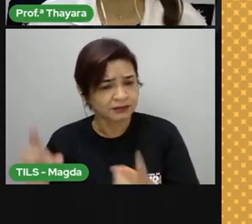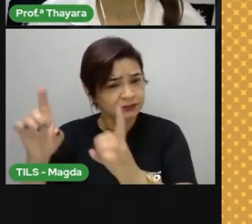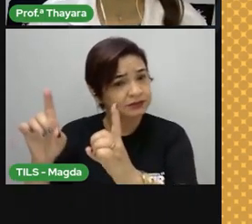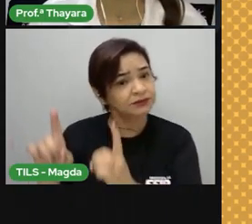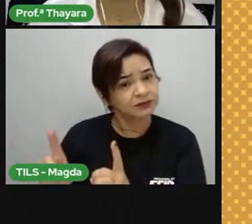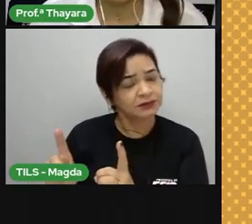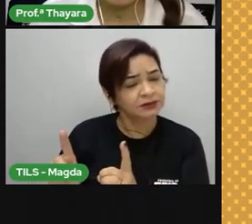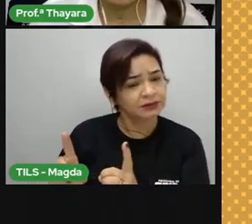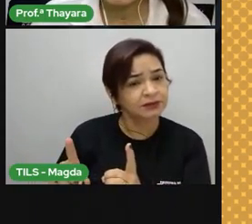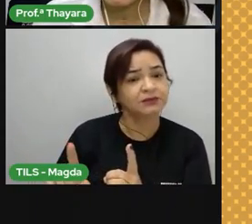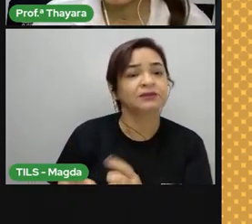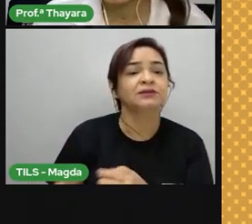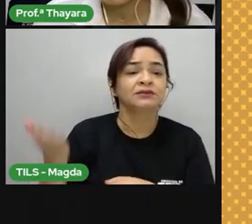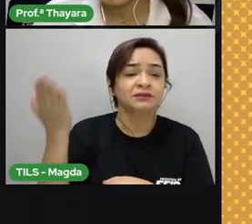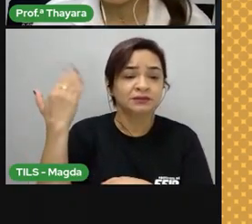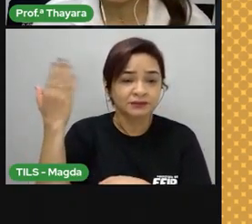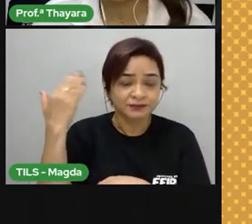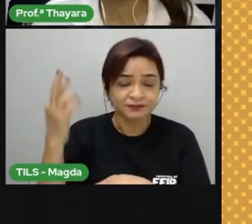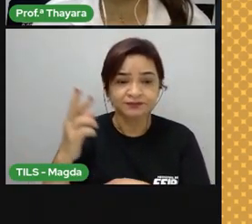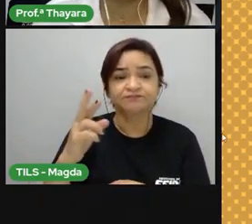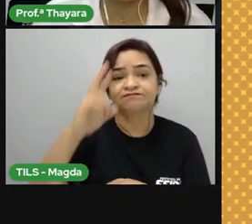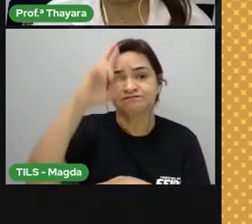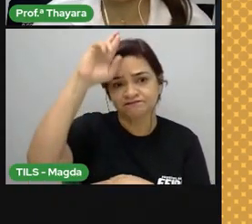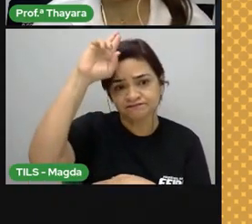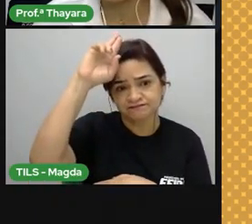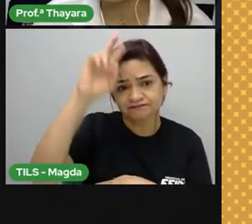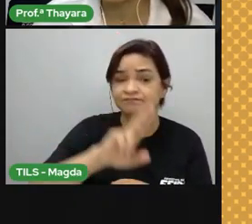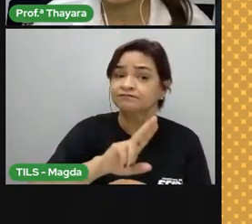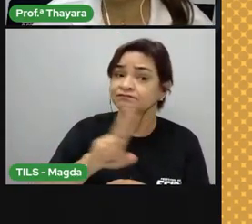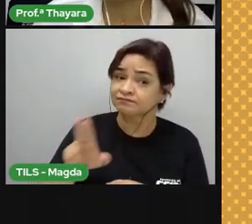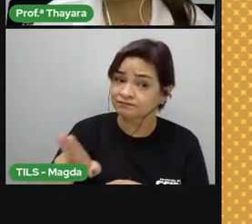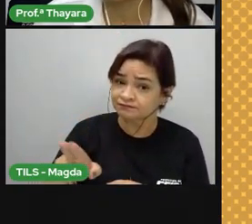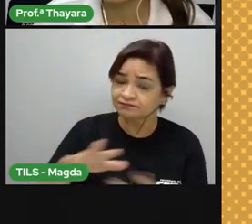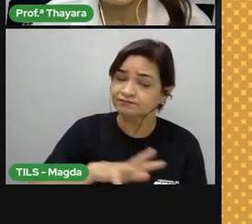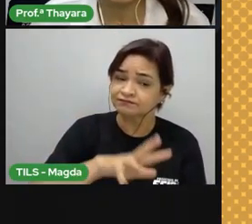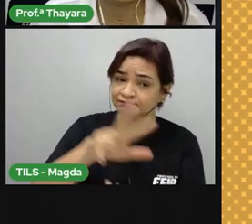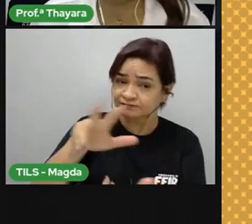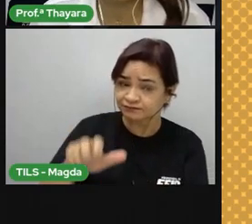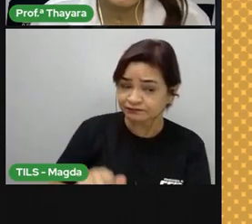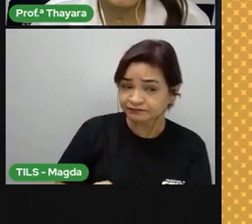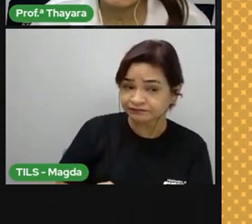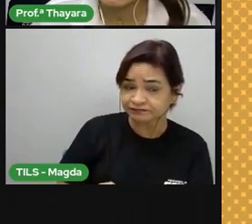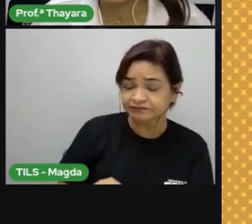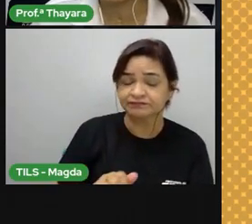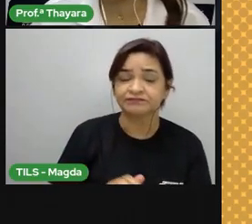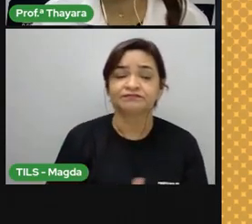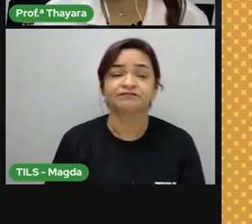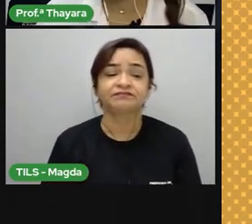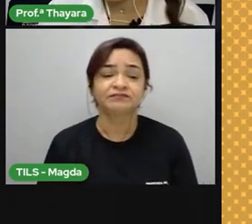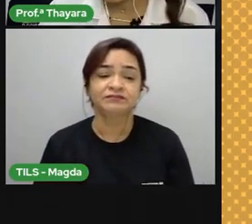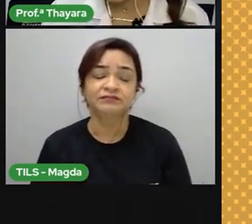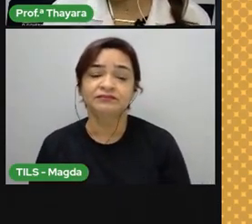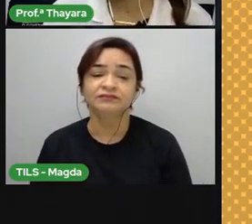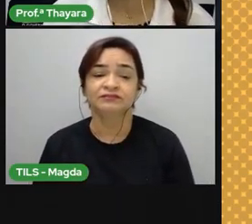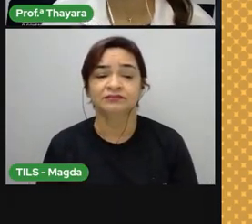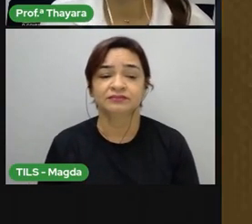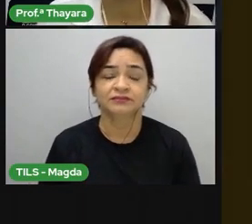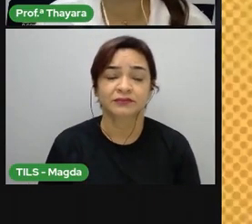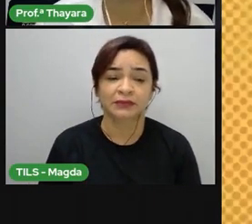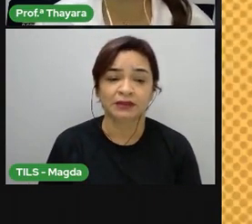da mitologia greco-romana, como o nome da própria terra, que representava Gaia ou Telos, nas duas culturas.